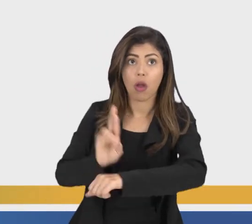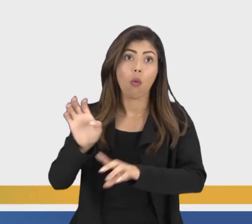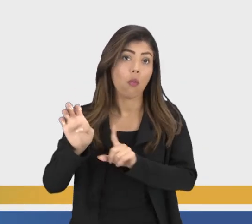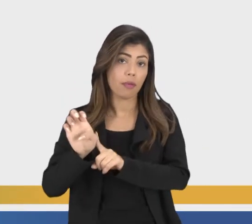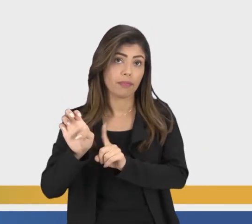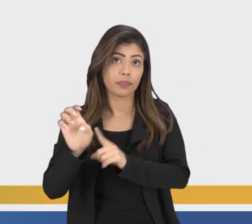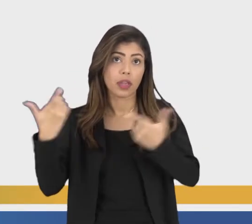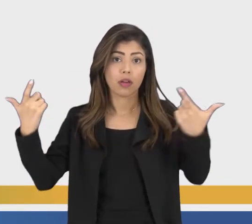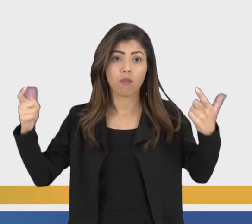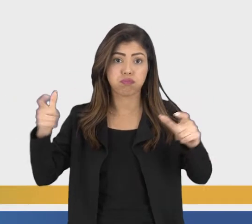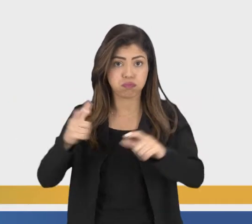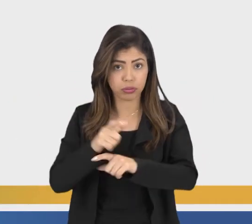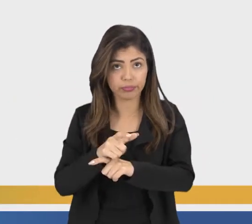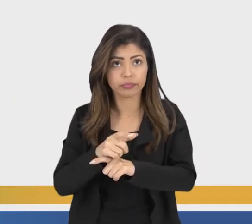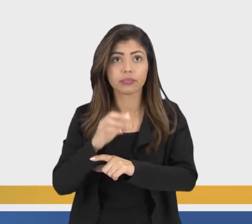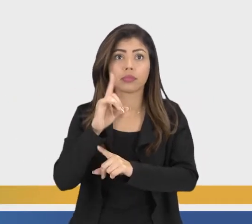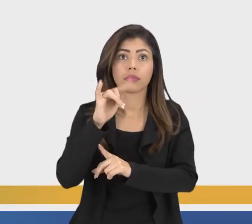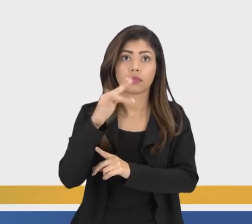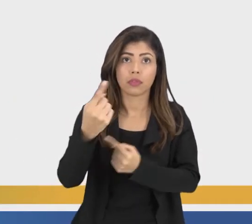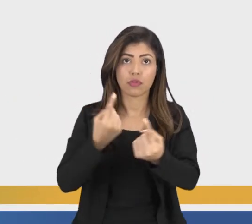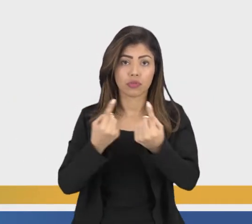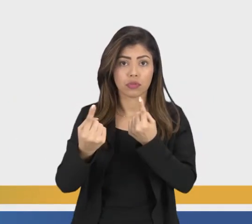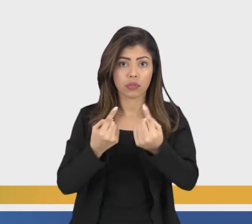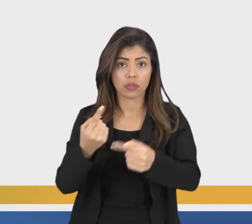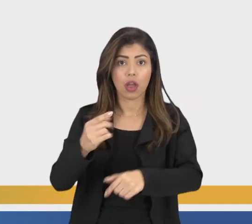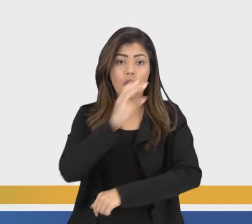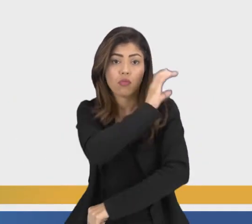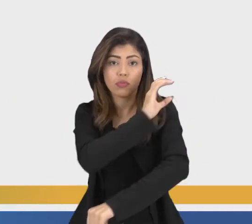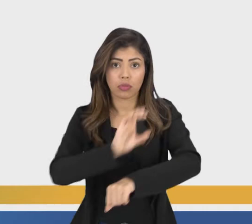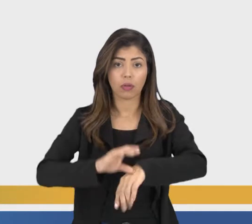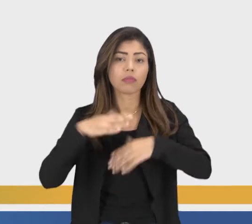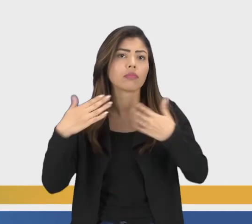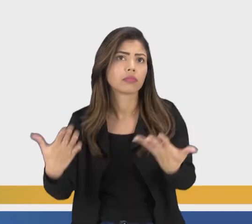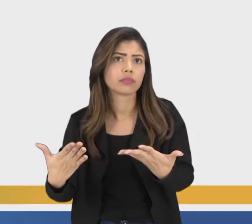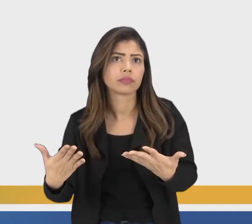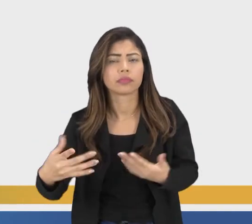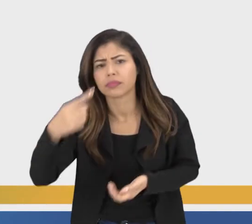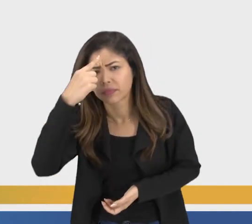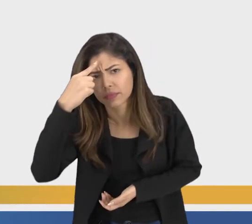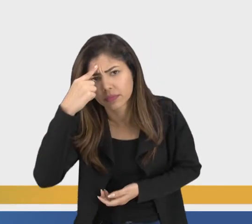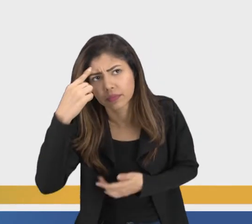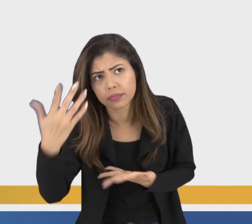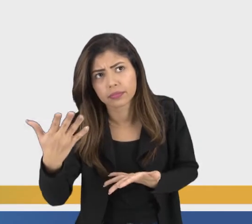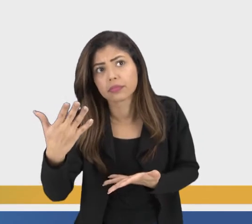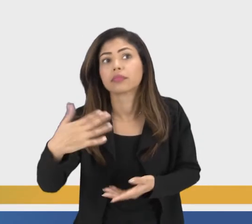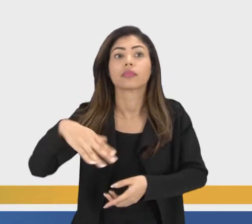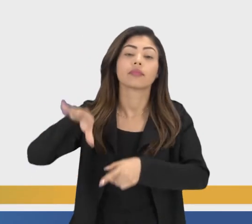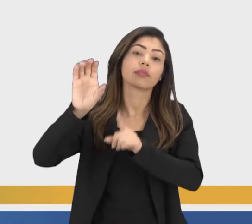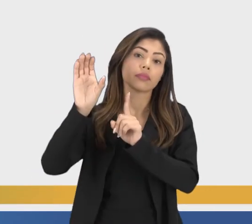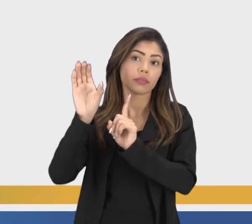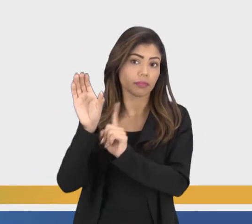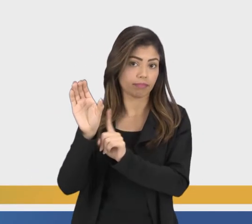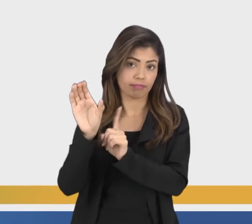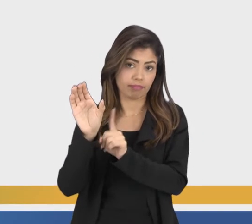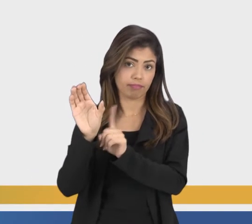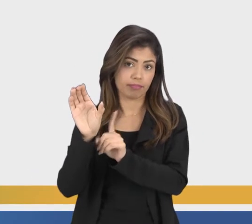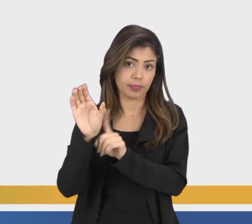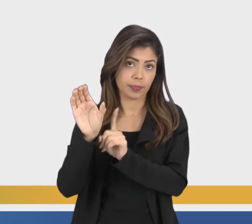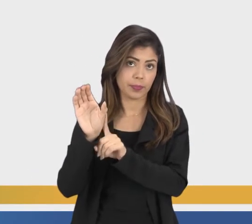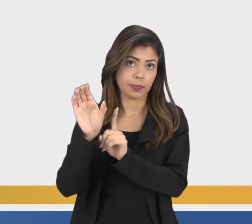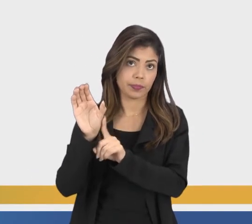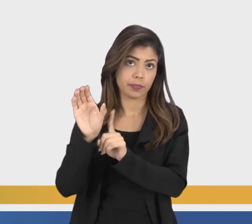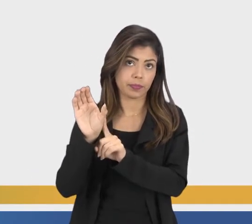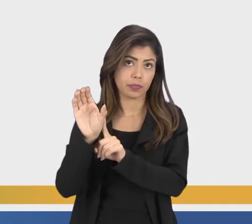letra E, reduzir as desigualdades culturais? Refletiu bem? Resposta certa,